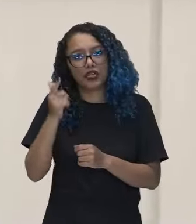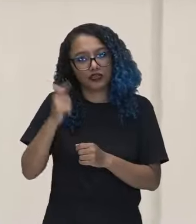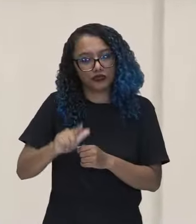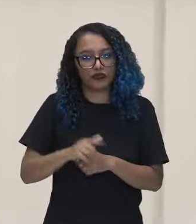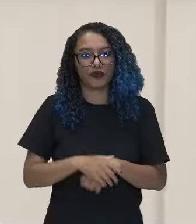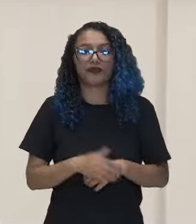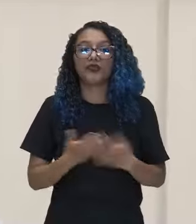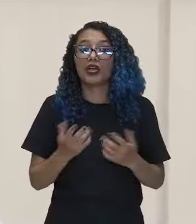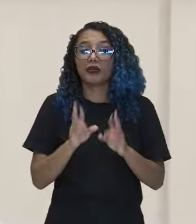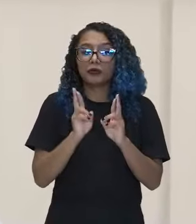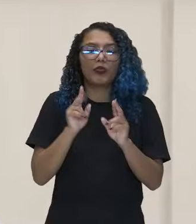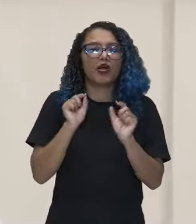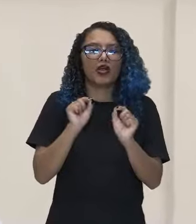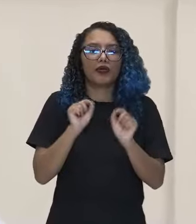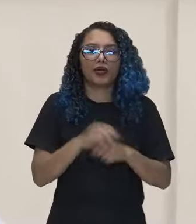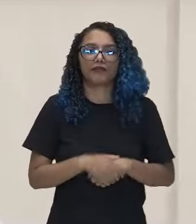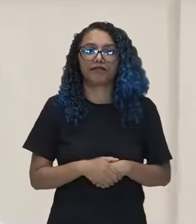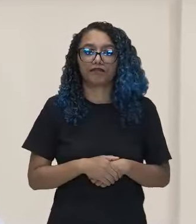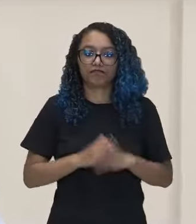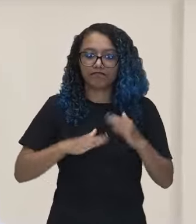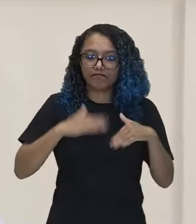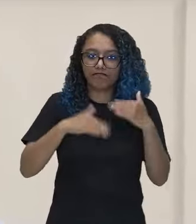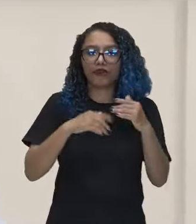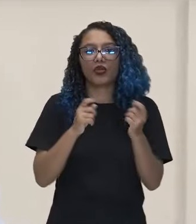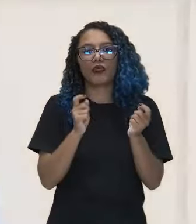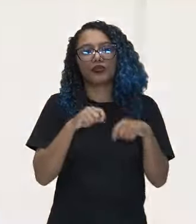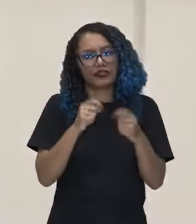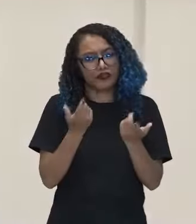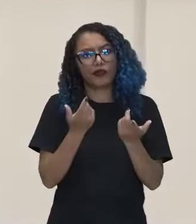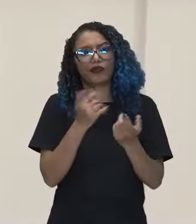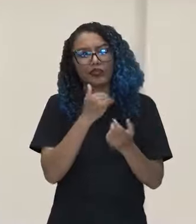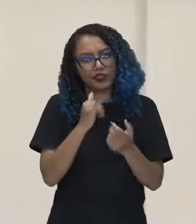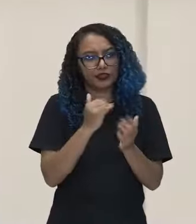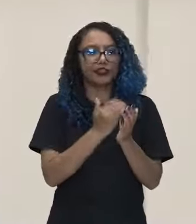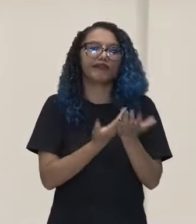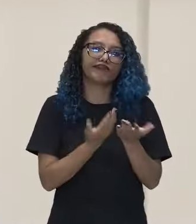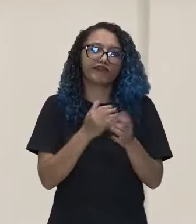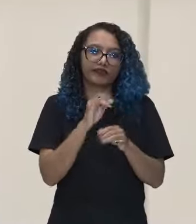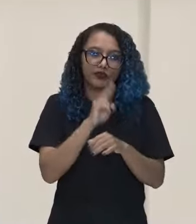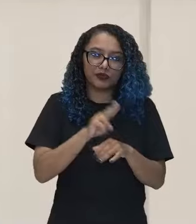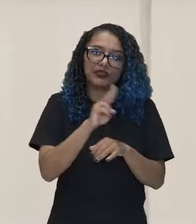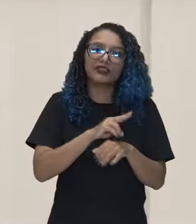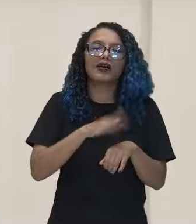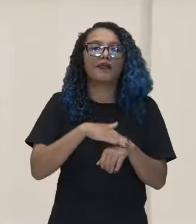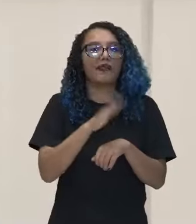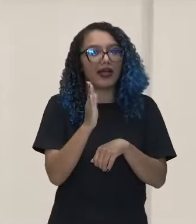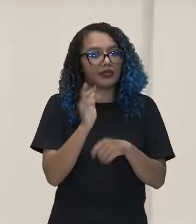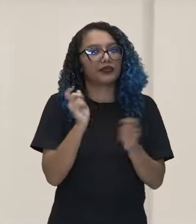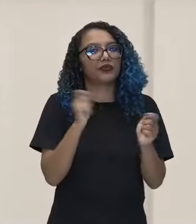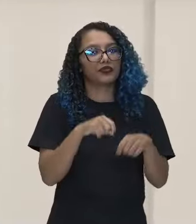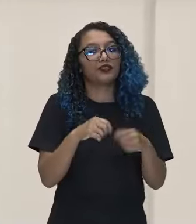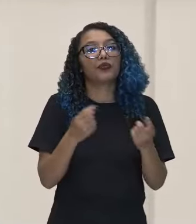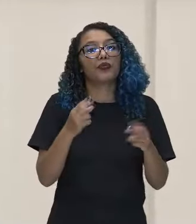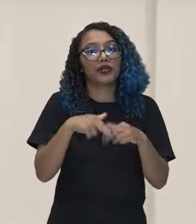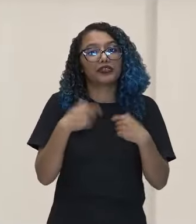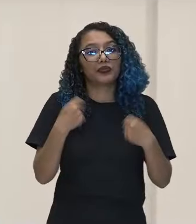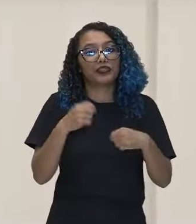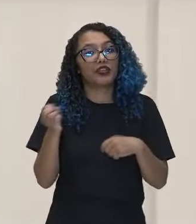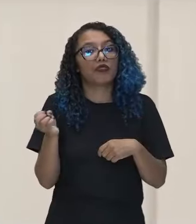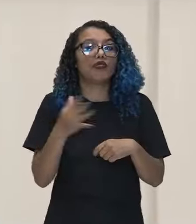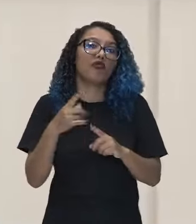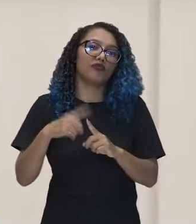é que, com o desenvolvimento, a gente consuma cada vez mais energia. E para a gente consumir cada vez mais energia, a gente precisa de novas fontes que